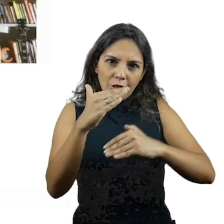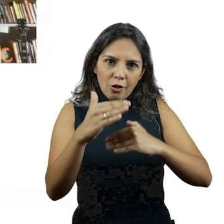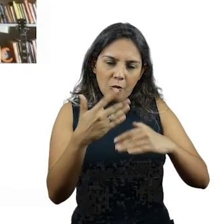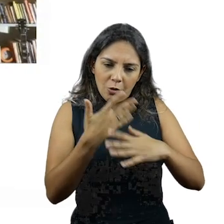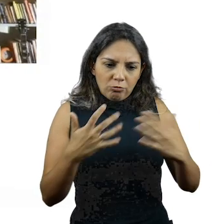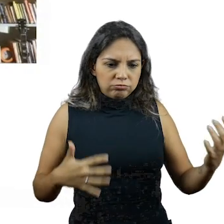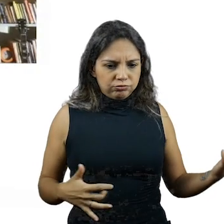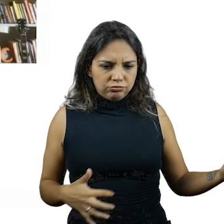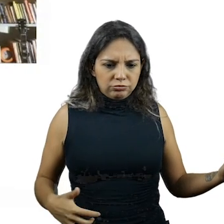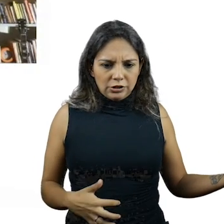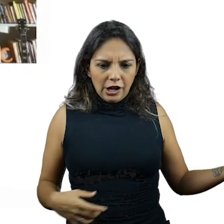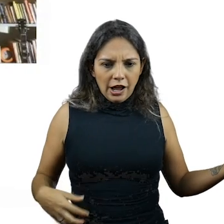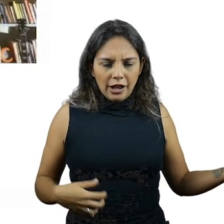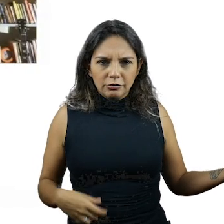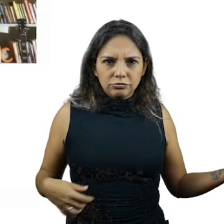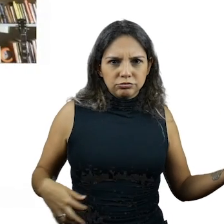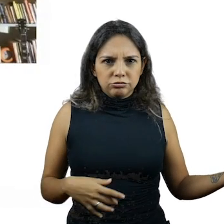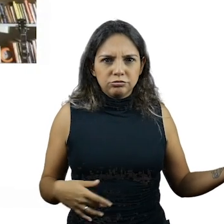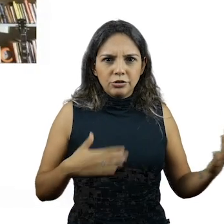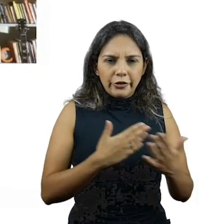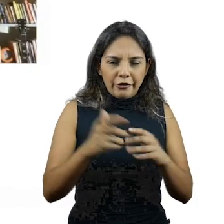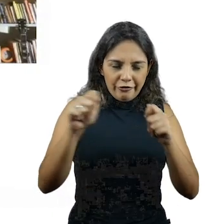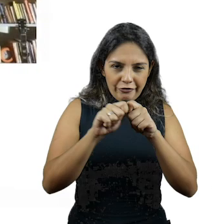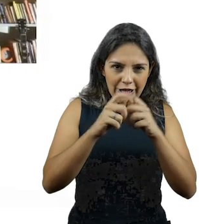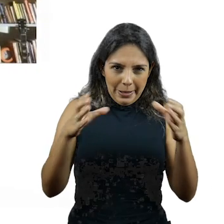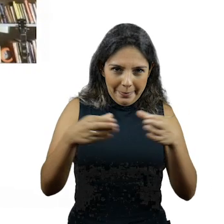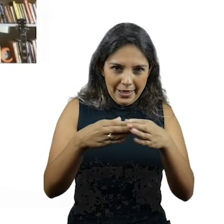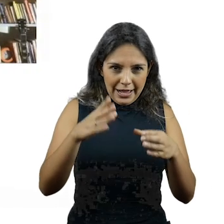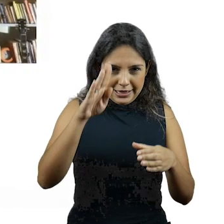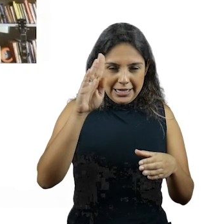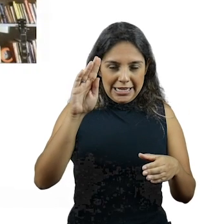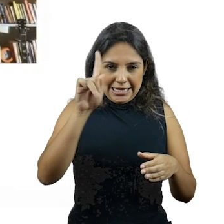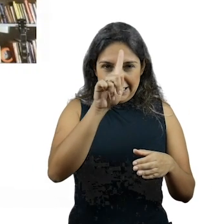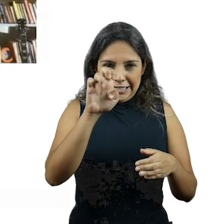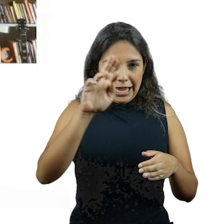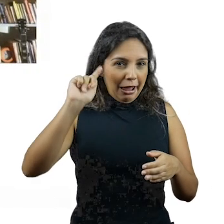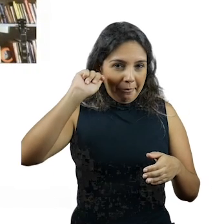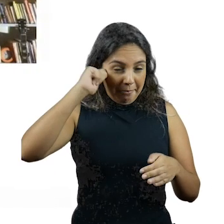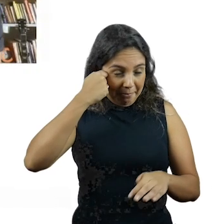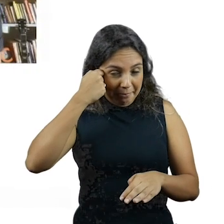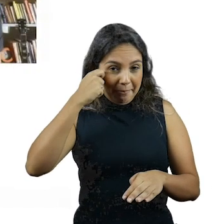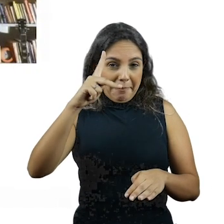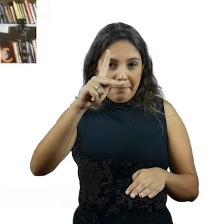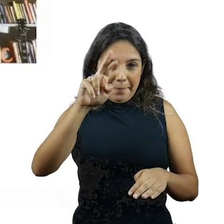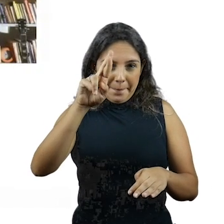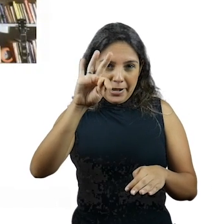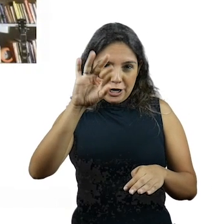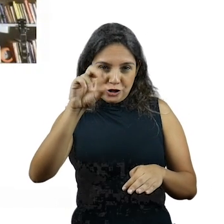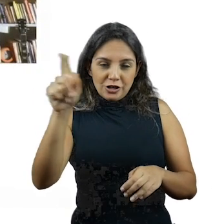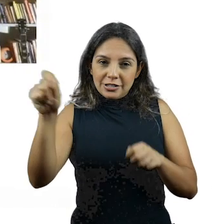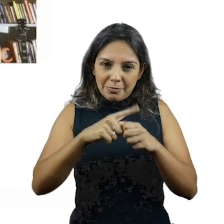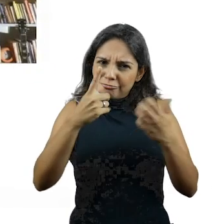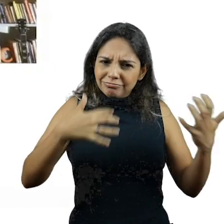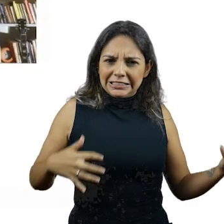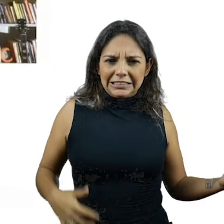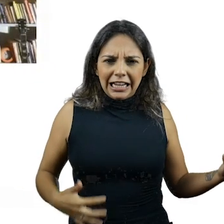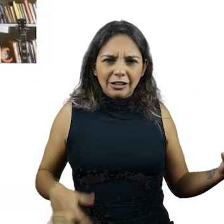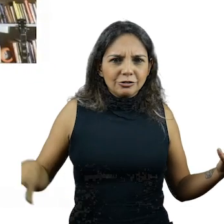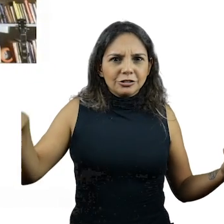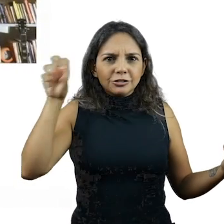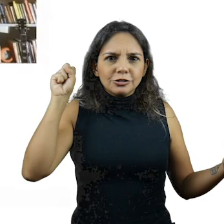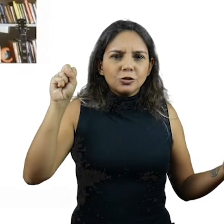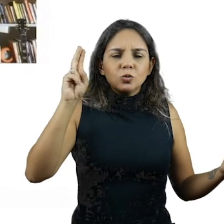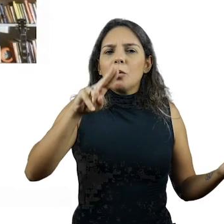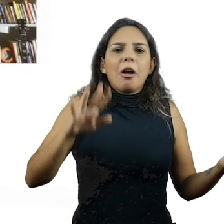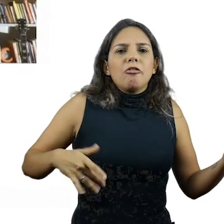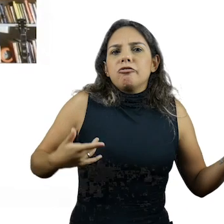fez aquela banda do Zé Pretinho, aquela big band, ele vai levando sempre na guitarra. Nunca mais ele tocou violão, ele só toca